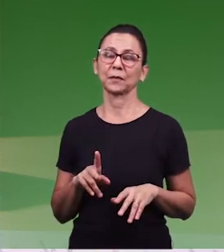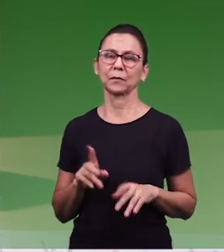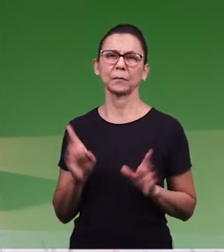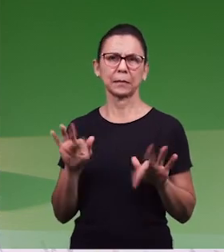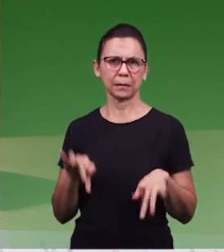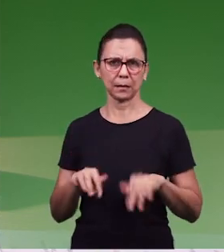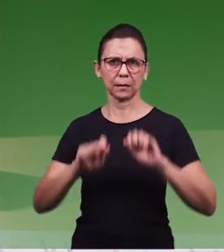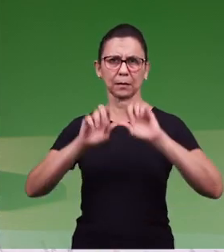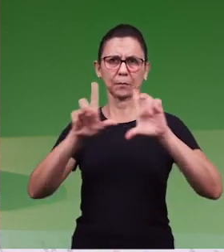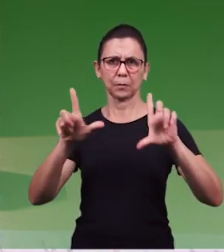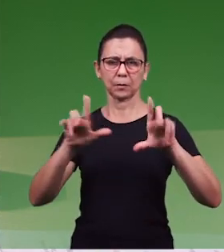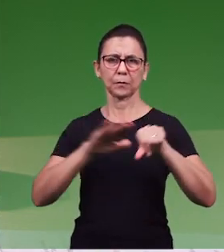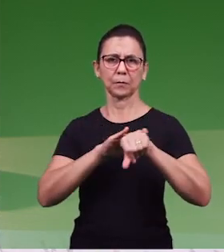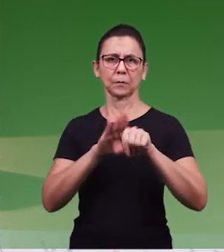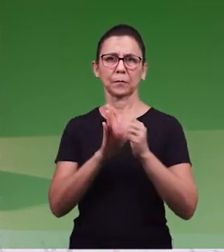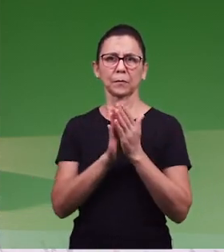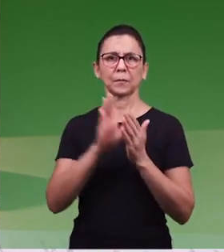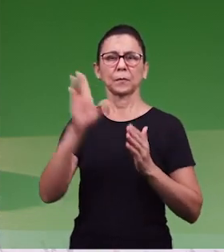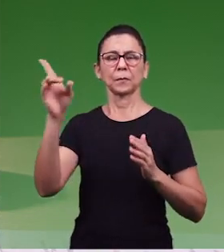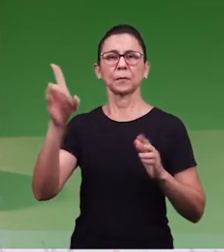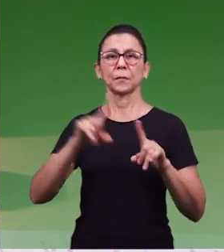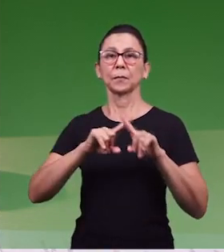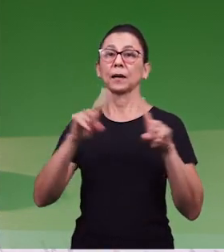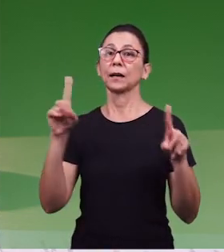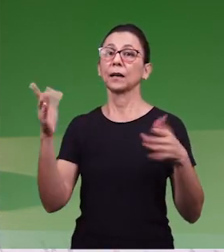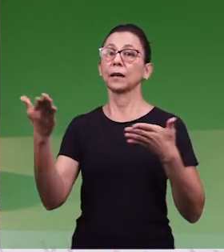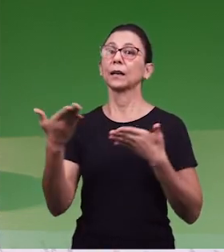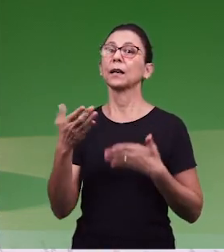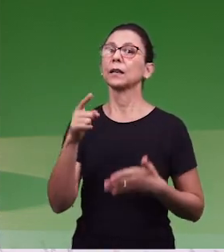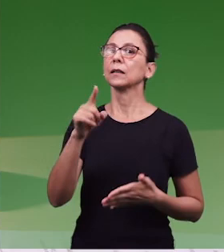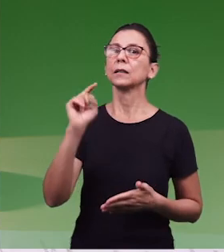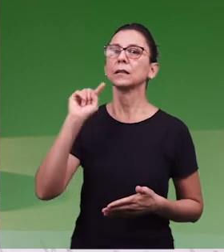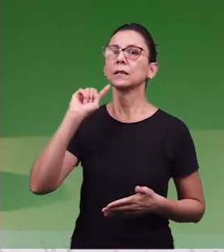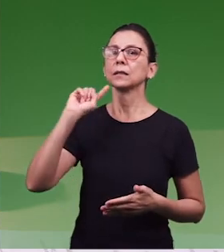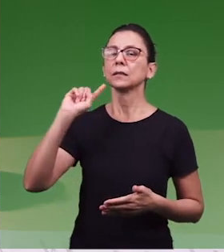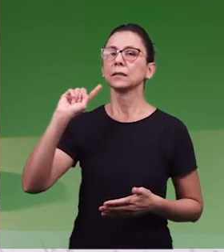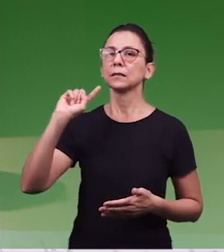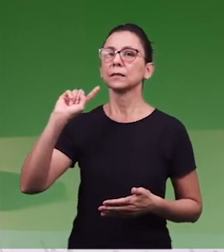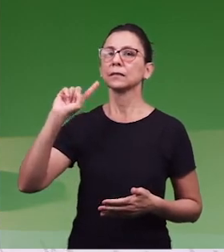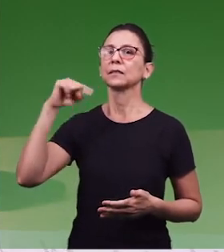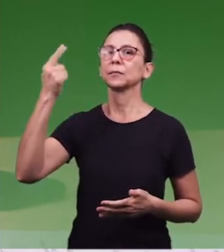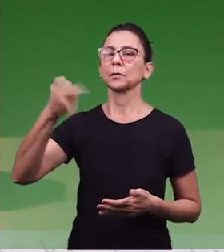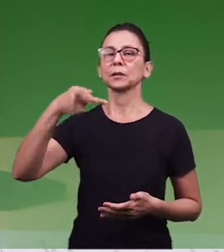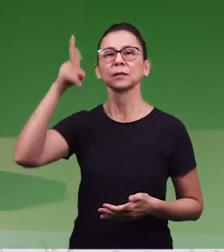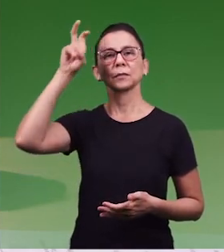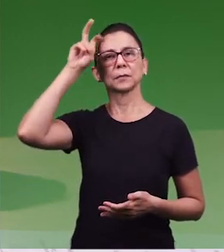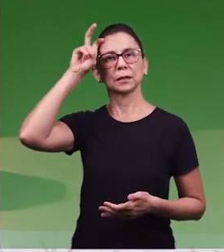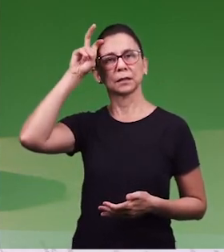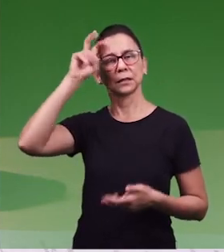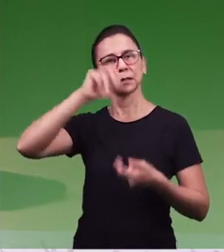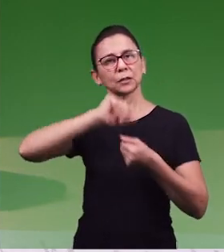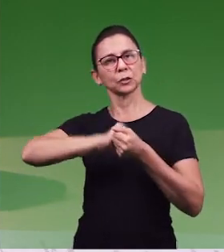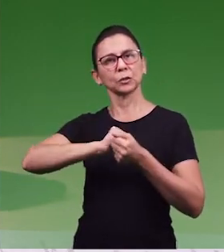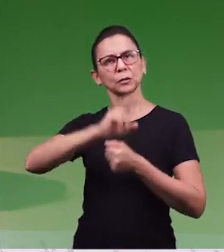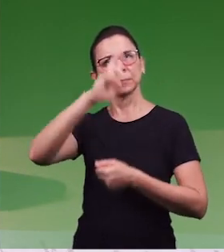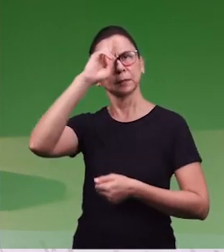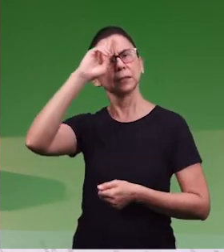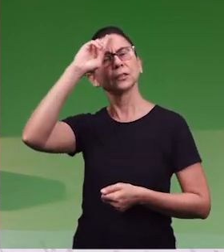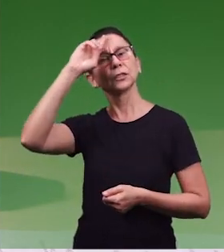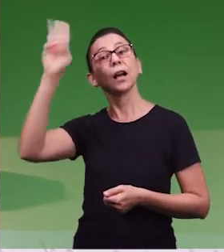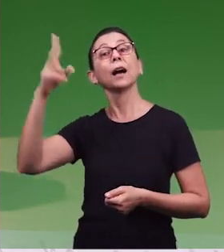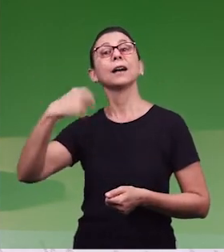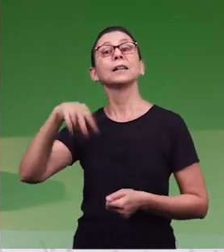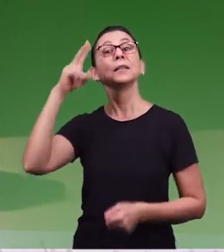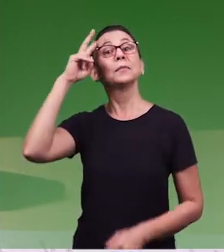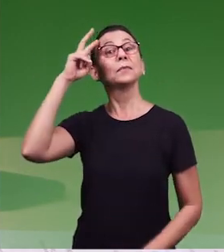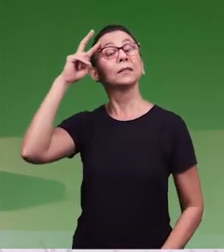Bíblicas, mas convido você a, na próxima quinta-feira, estarmos juntos mais uma vez ao meio-dia. E lembra uma coisa, todos os